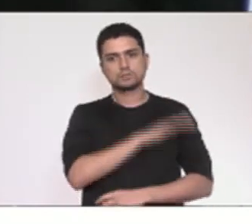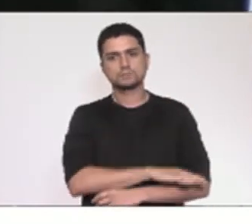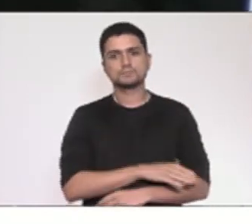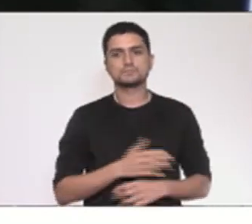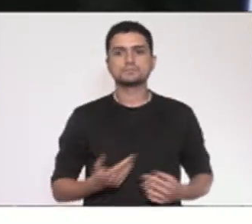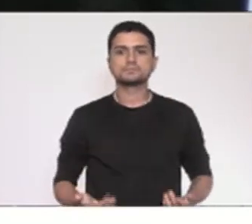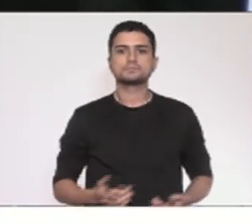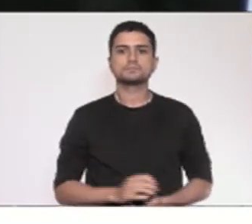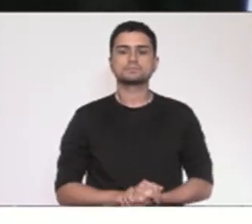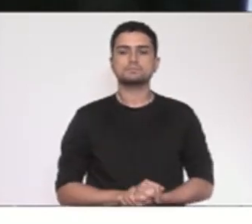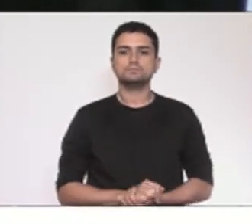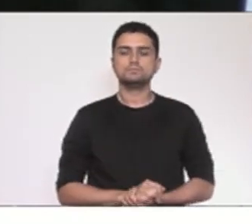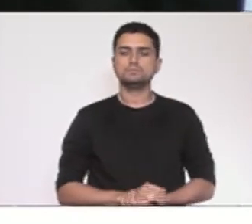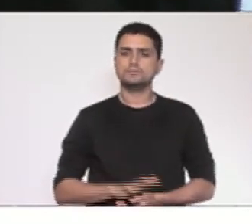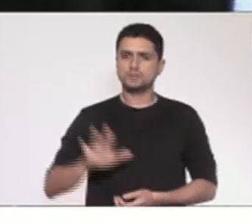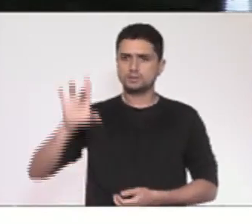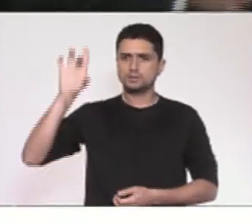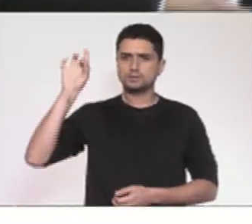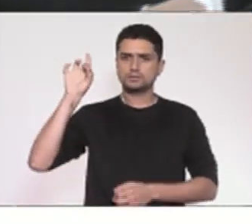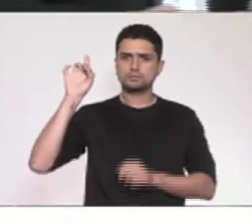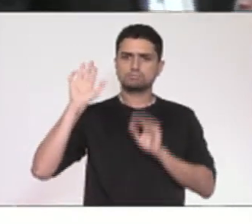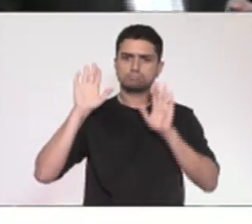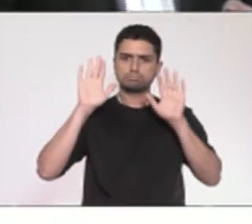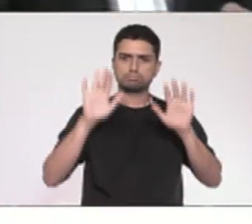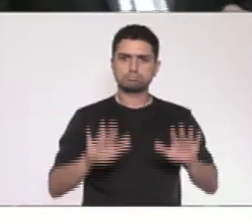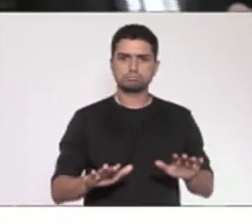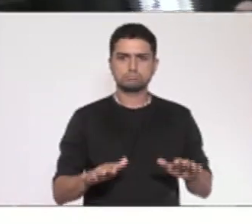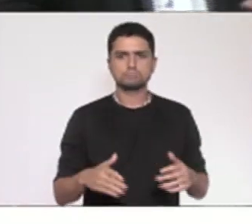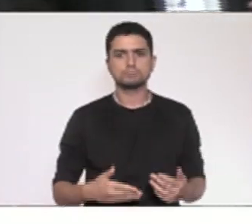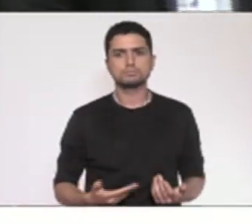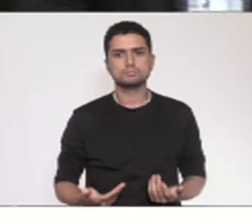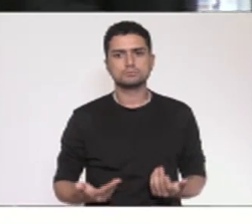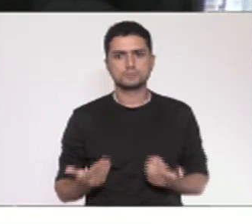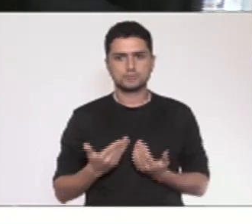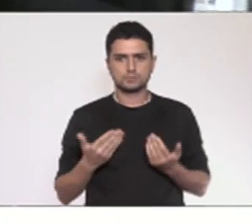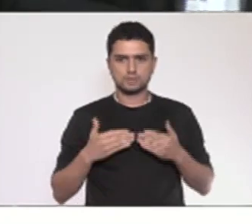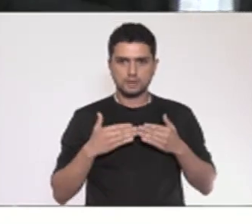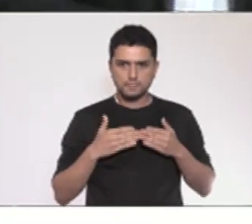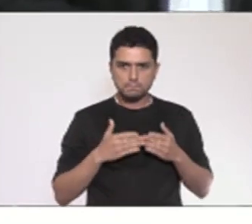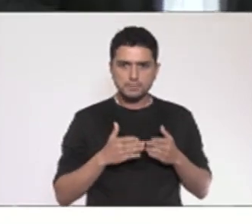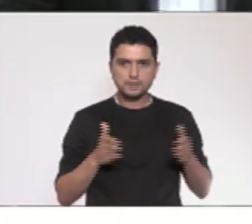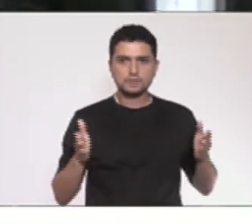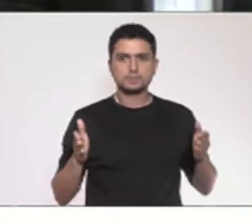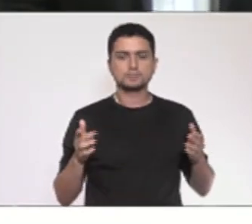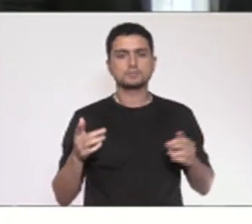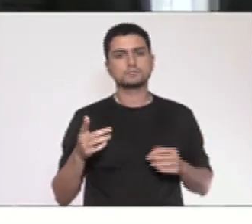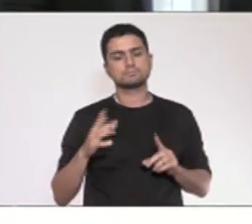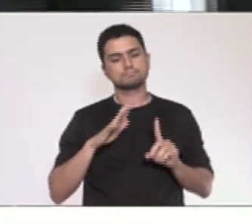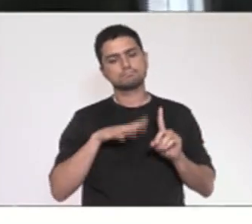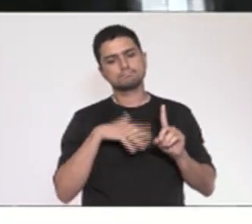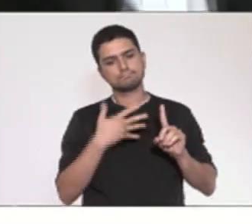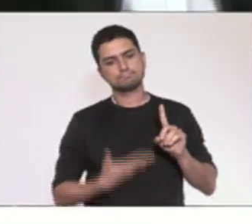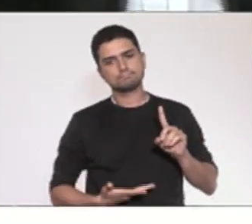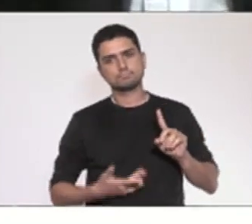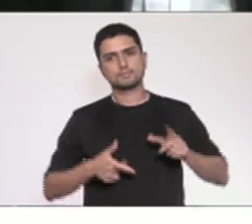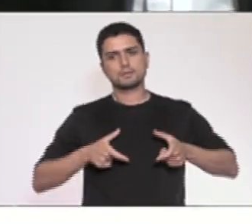Sob a proteção de Deus, declaro aberta esta sessão solene de entrega das medalhas